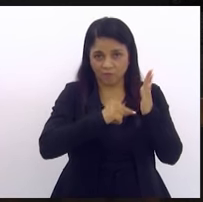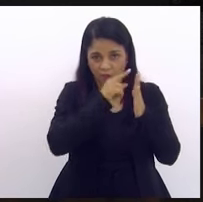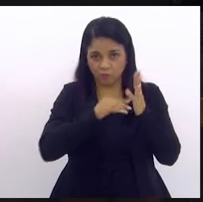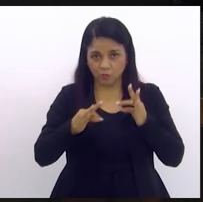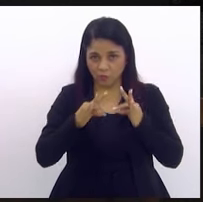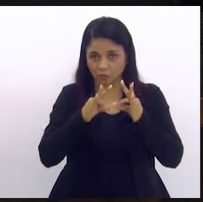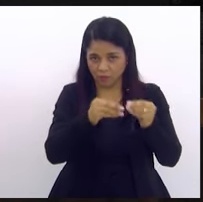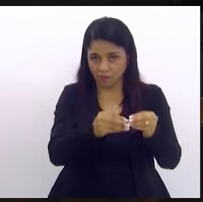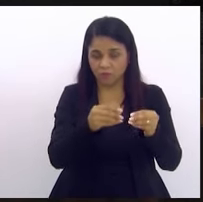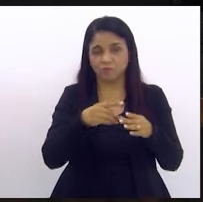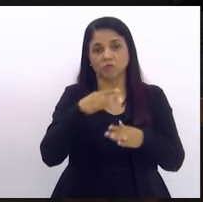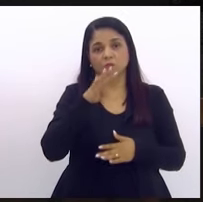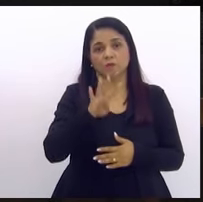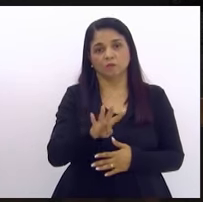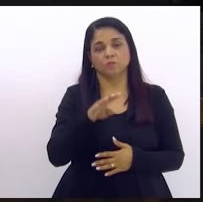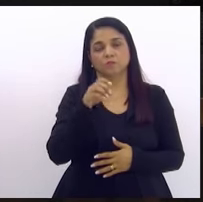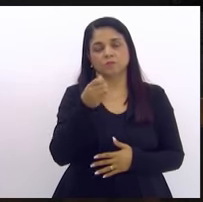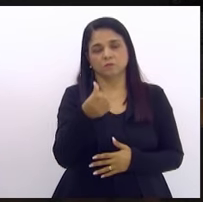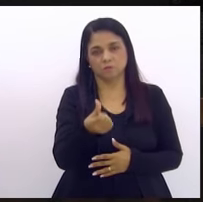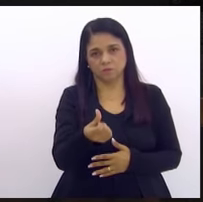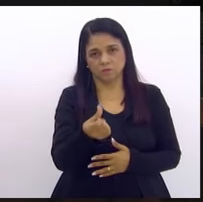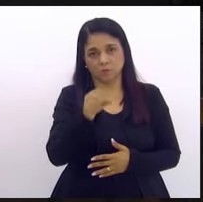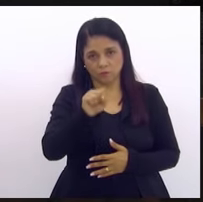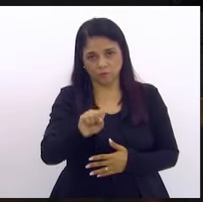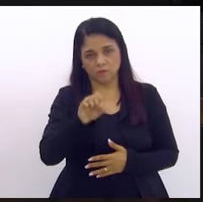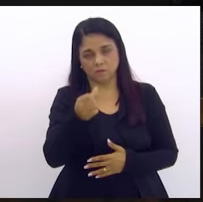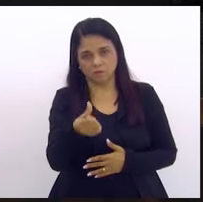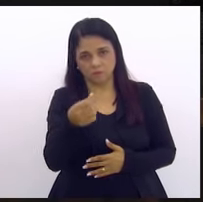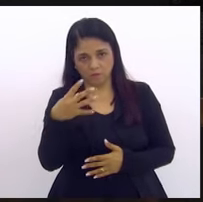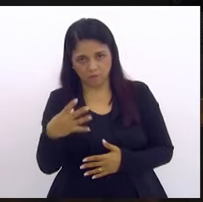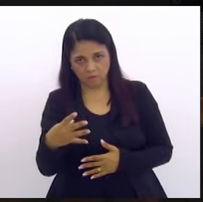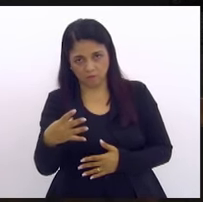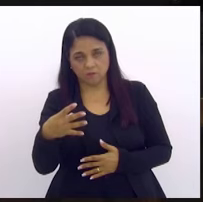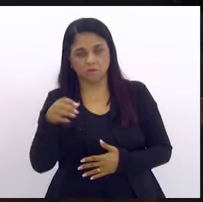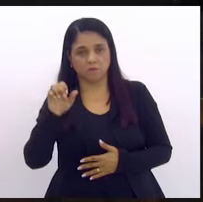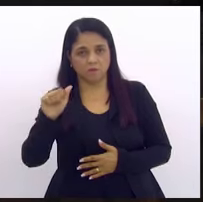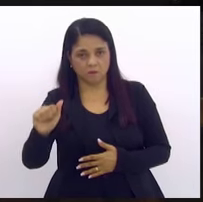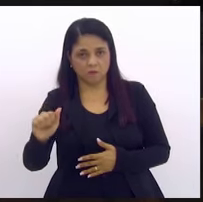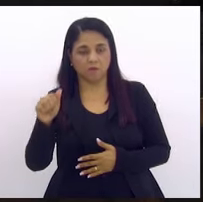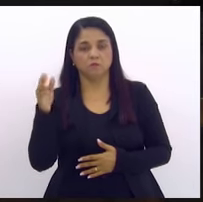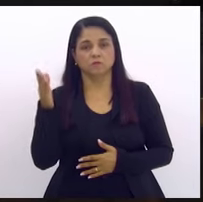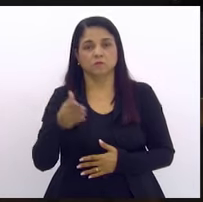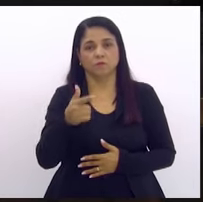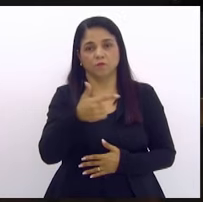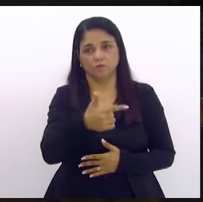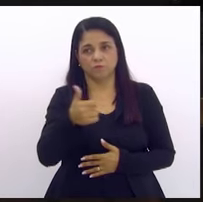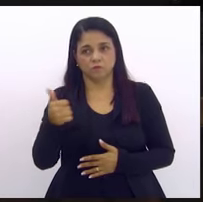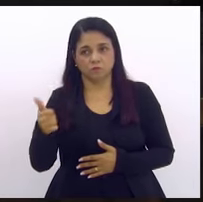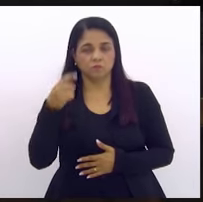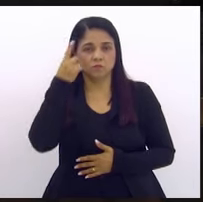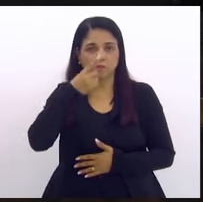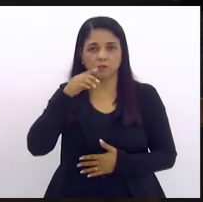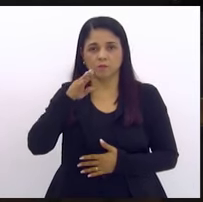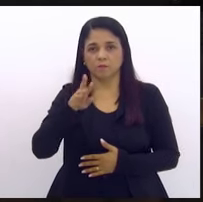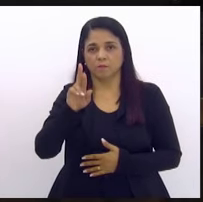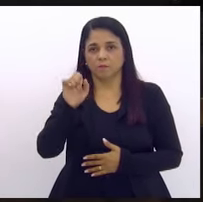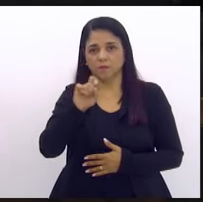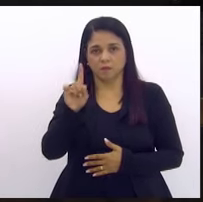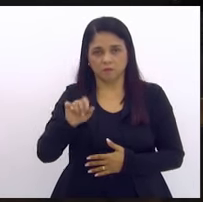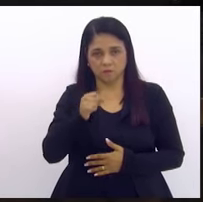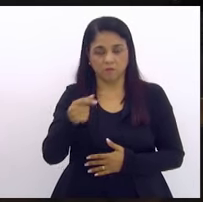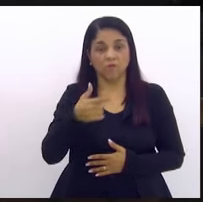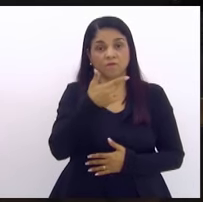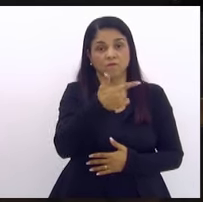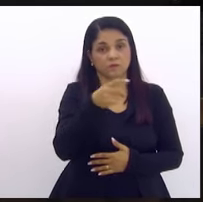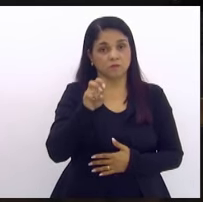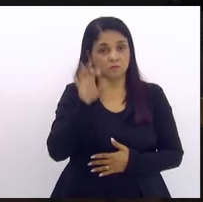número 4.865-A de 2021, de autoria do deputado Brazão, que dispõe sobre o desconto de